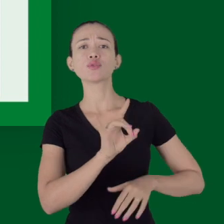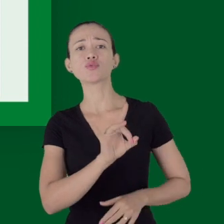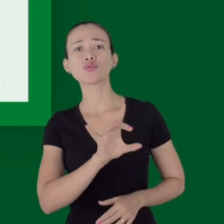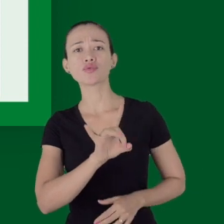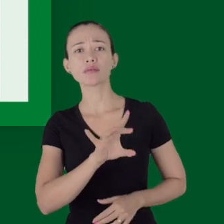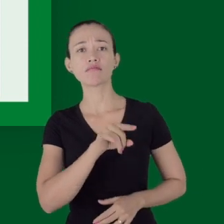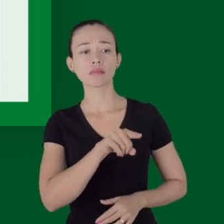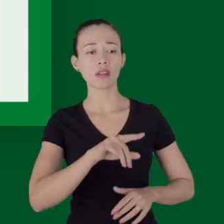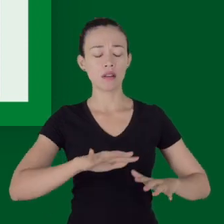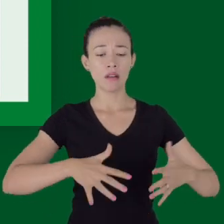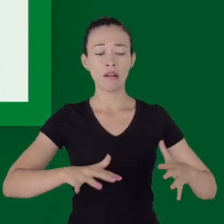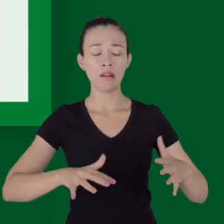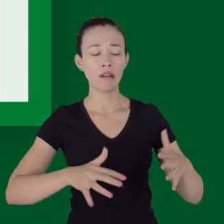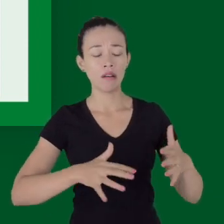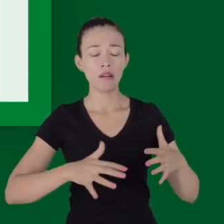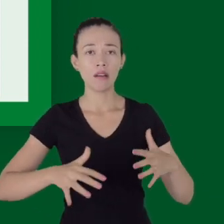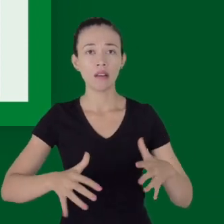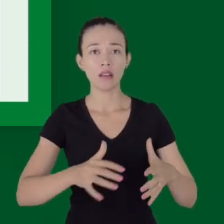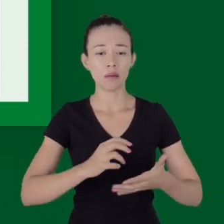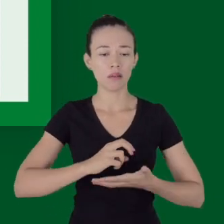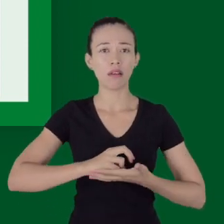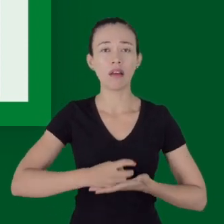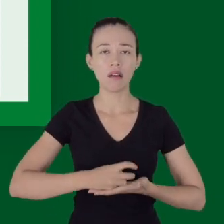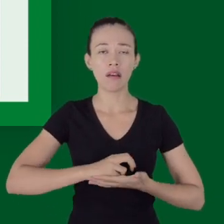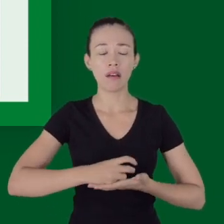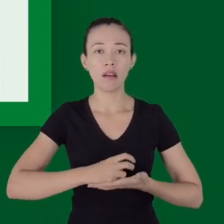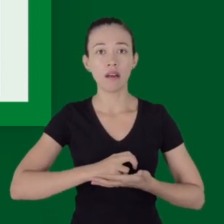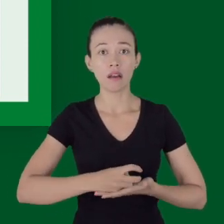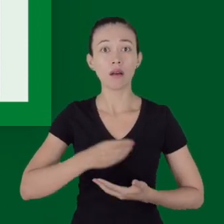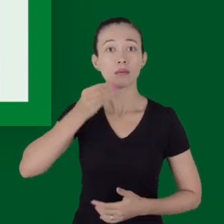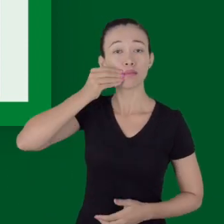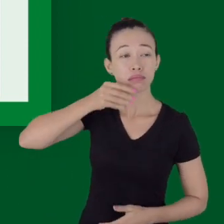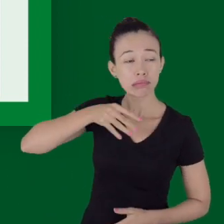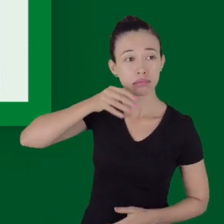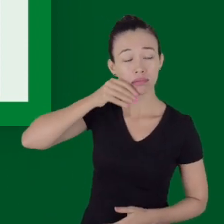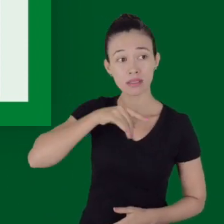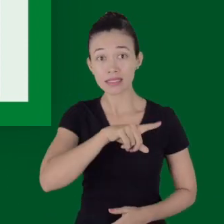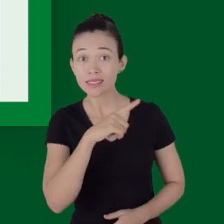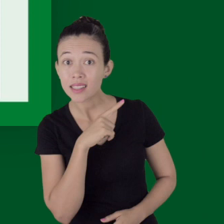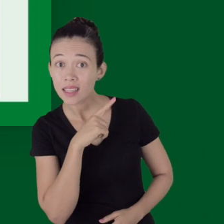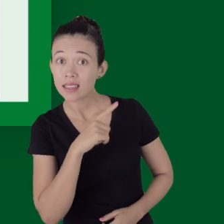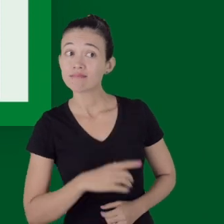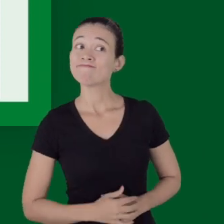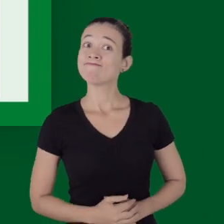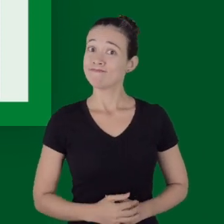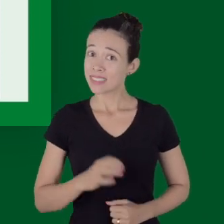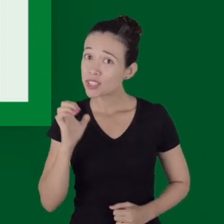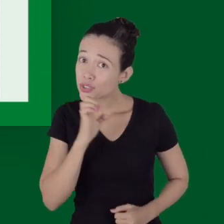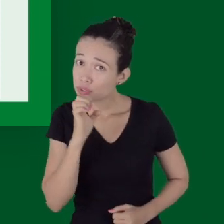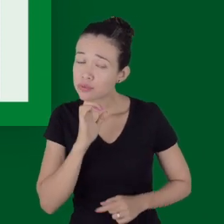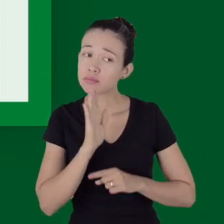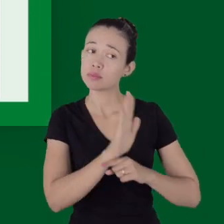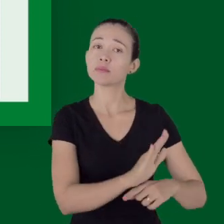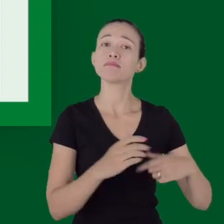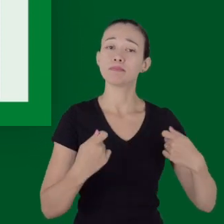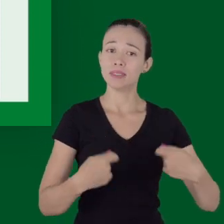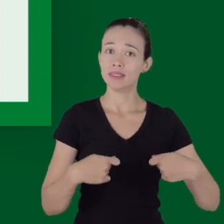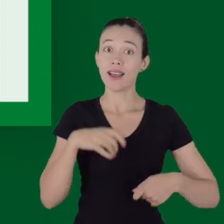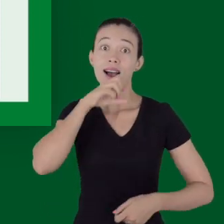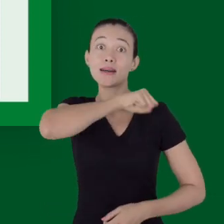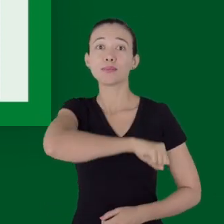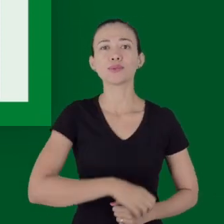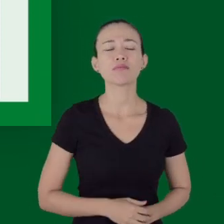enrijecido, né, babando, são sinais de emergência. A conduta nessa situação